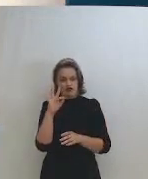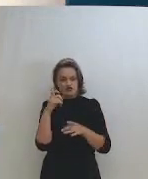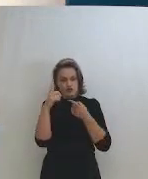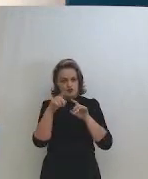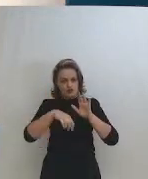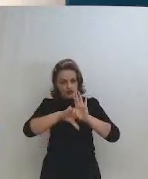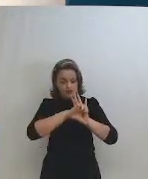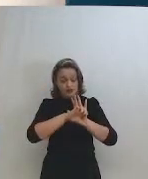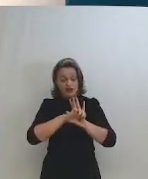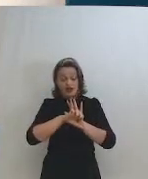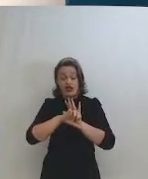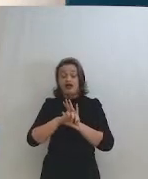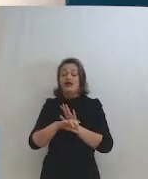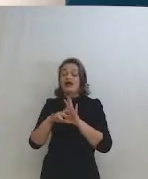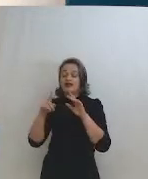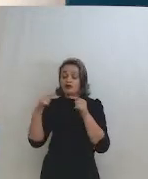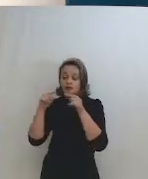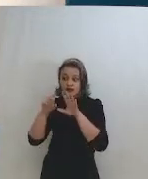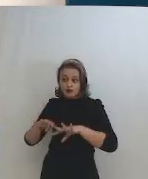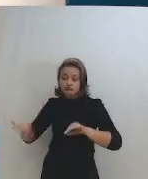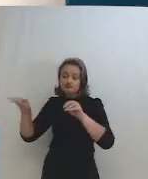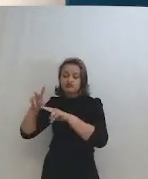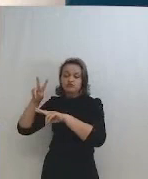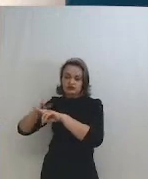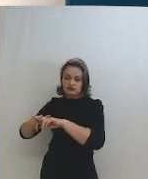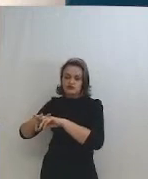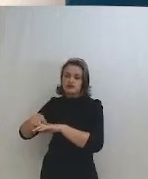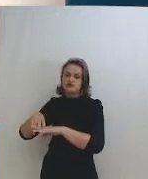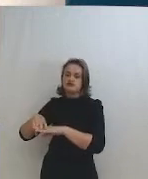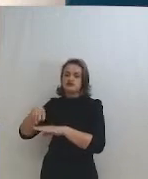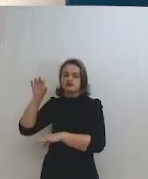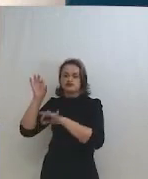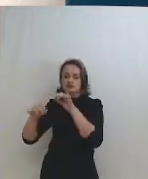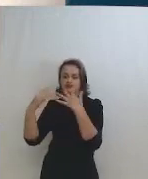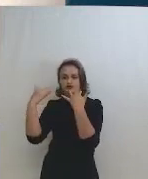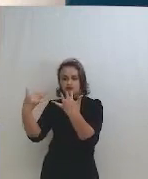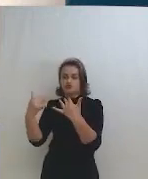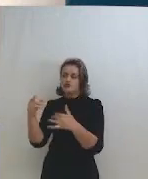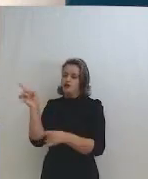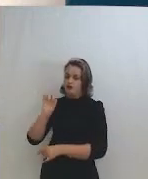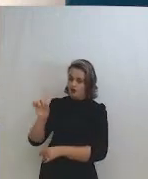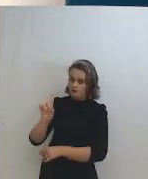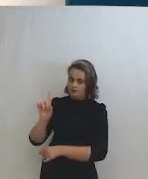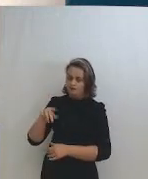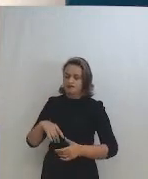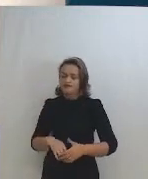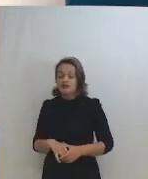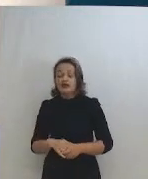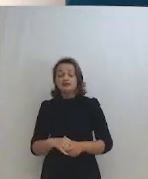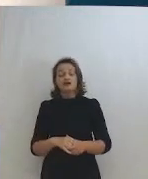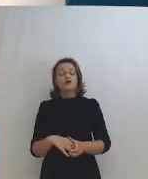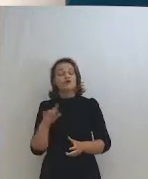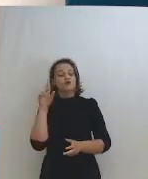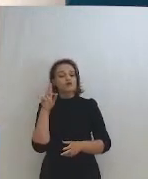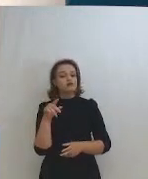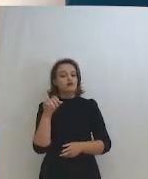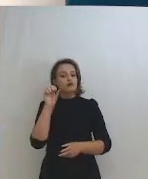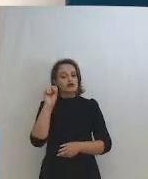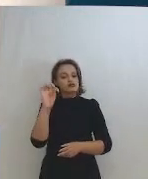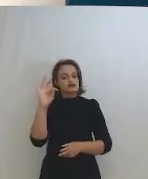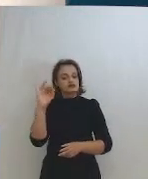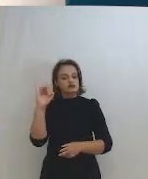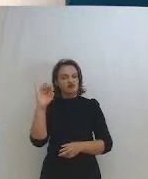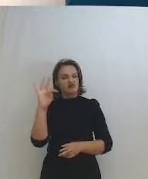preventivas, seja no tribunal do júri ou não. Portanto, o Supremo Tribunal Federal e esse STJ